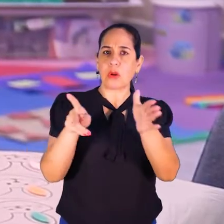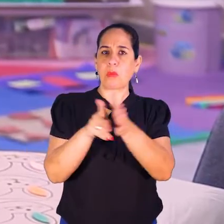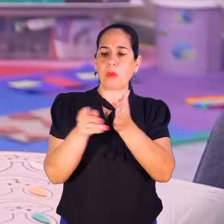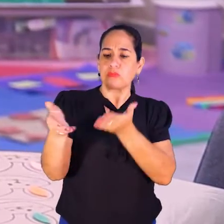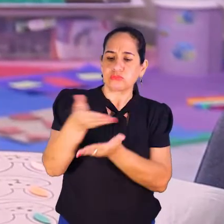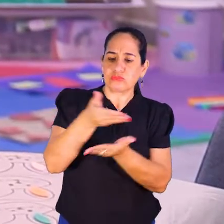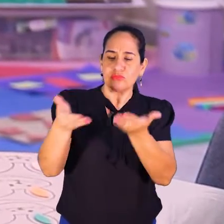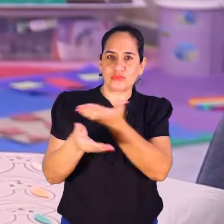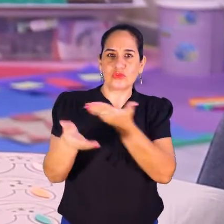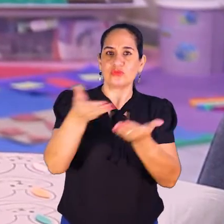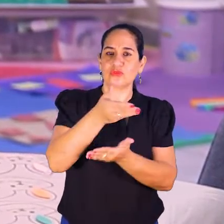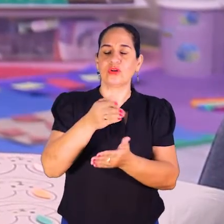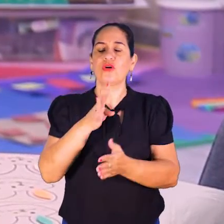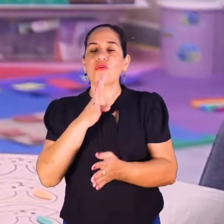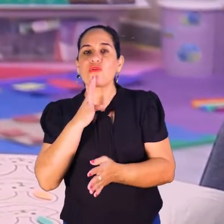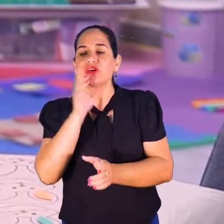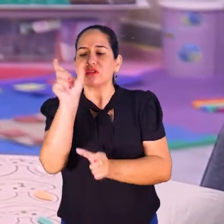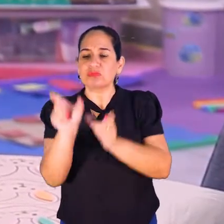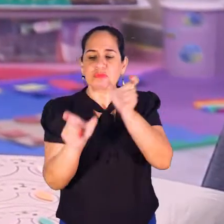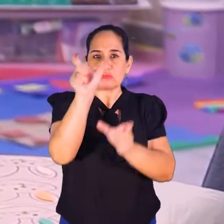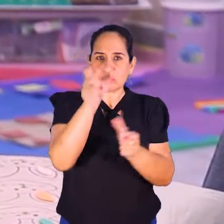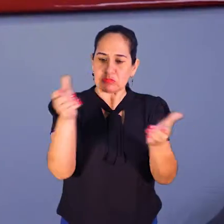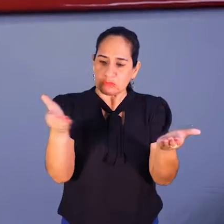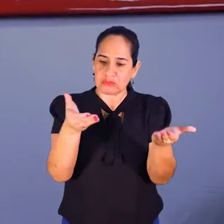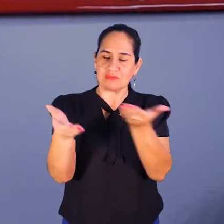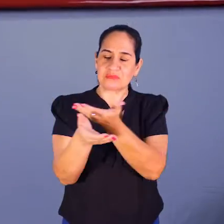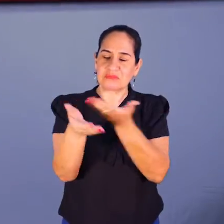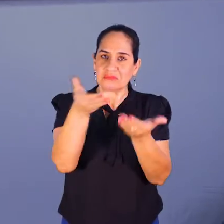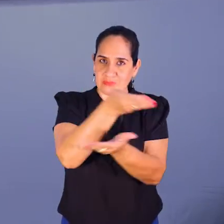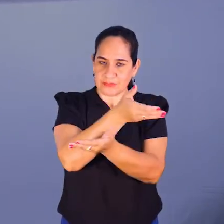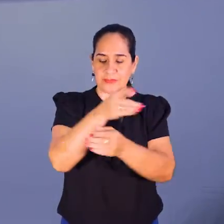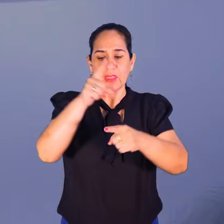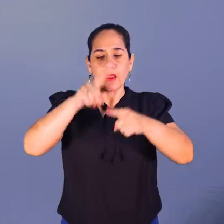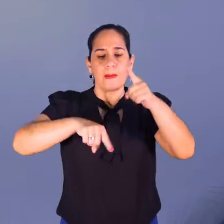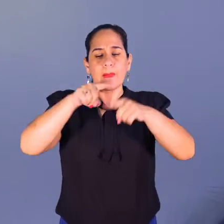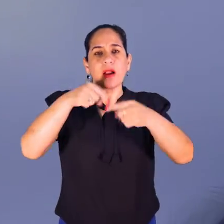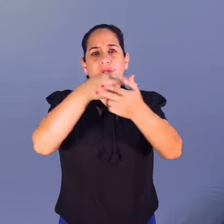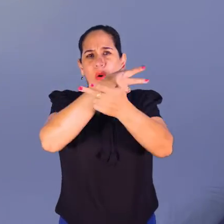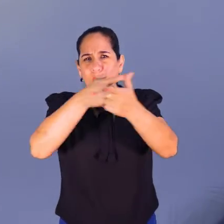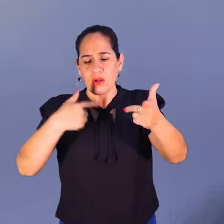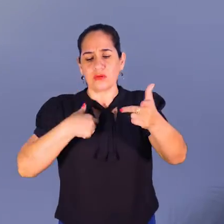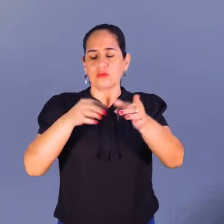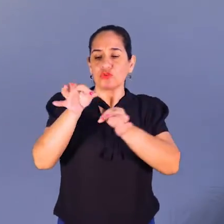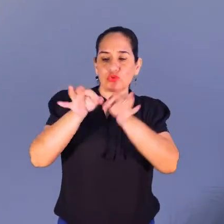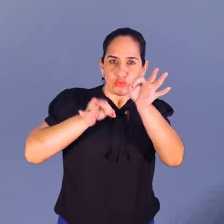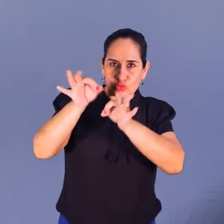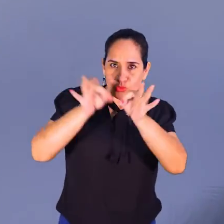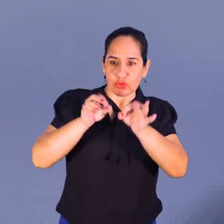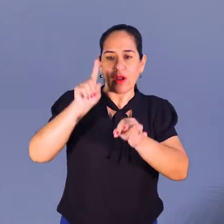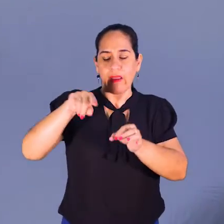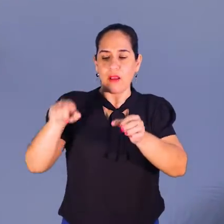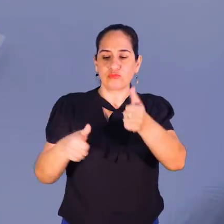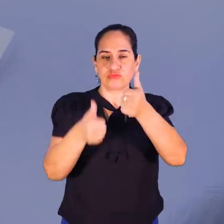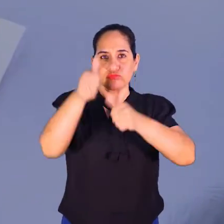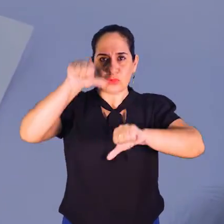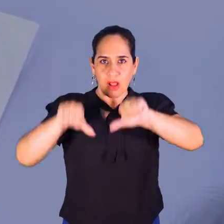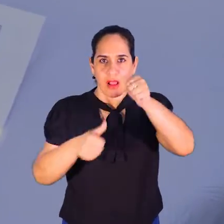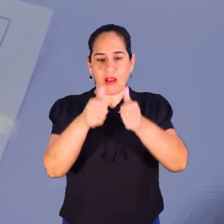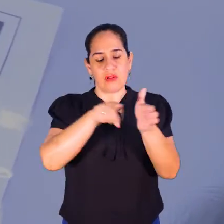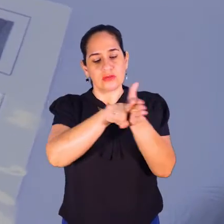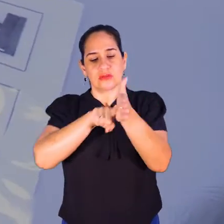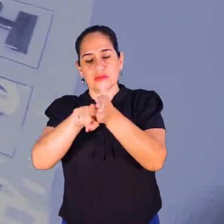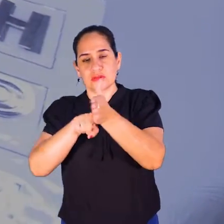do entrosamento, do reconhecimento, né? Então, assim, cada material que eu construí nessa sala foi